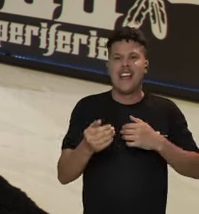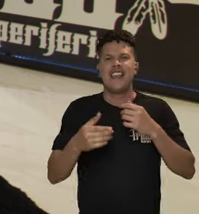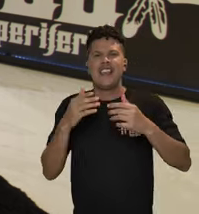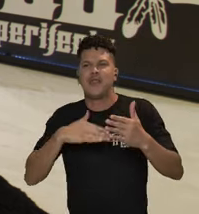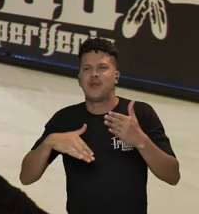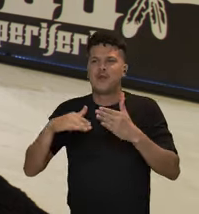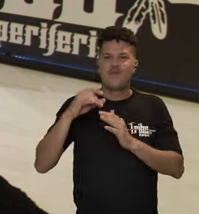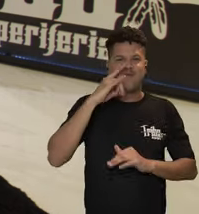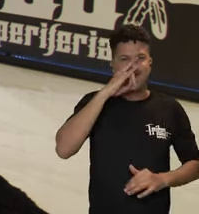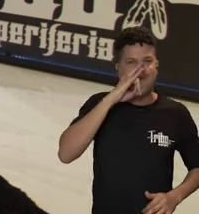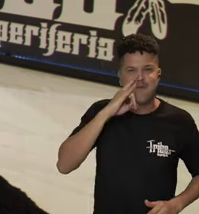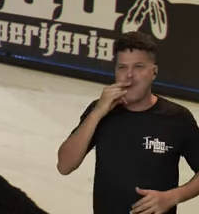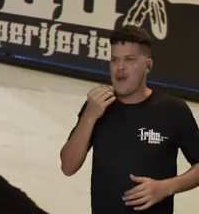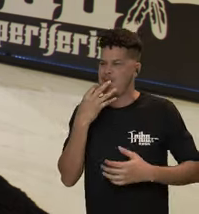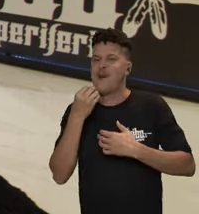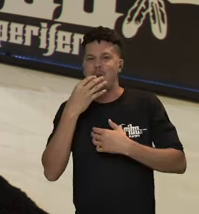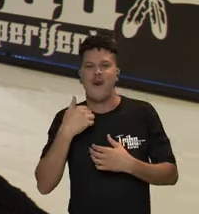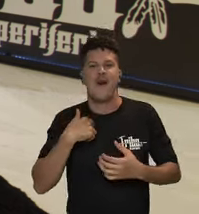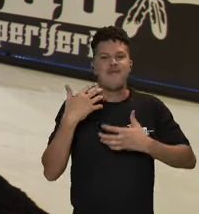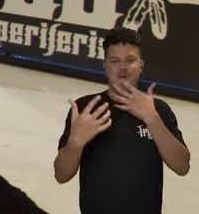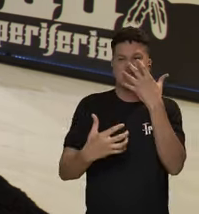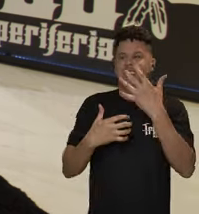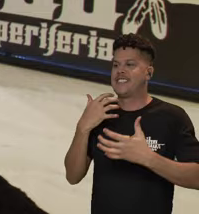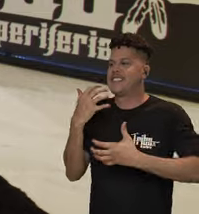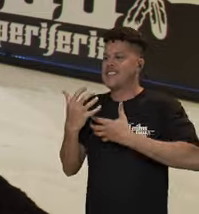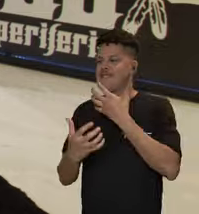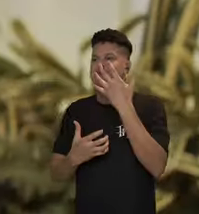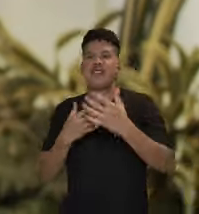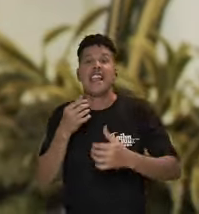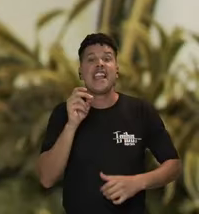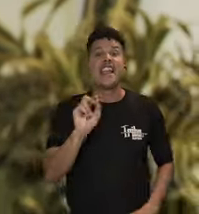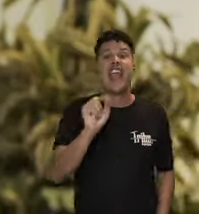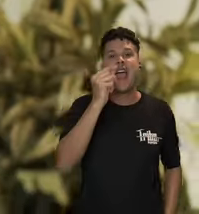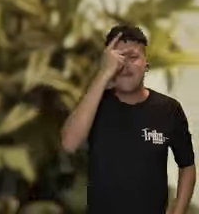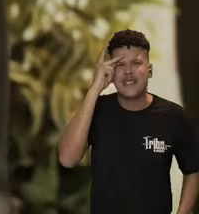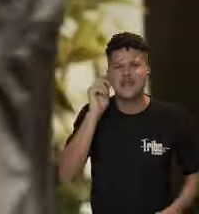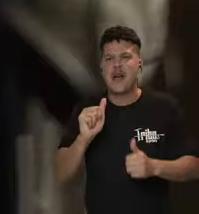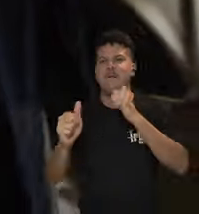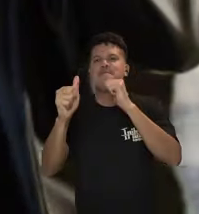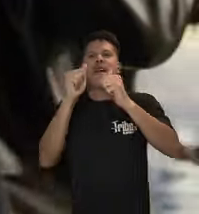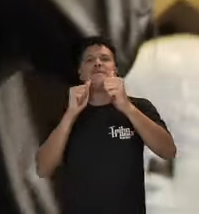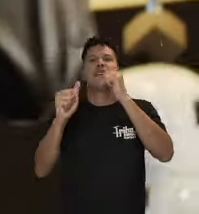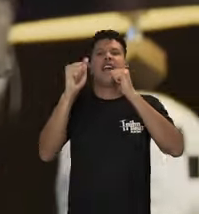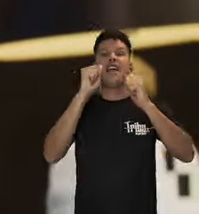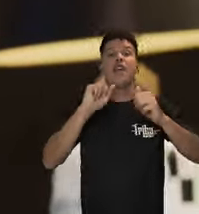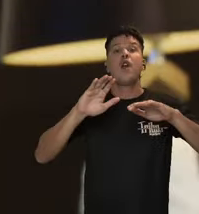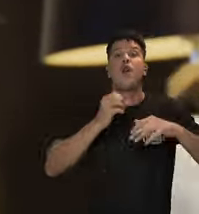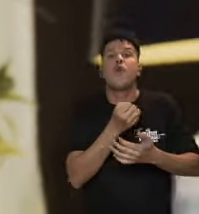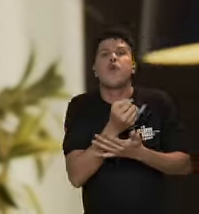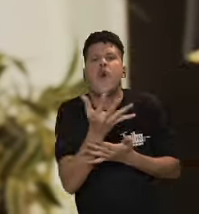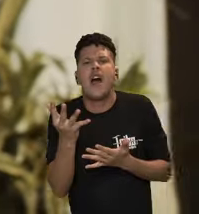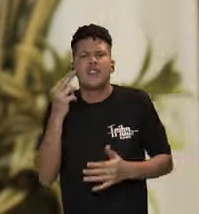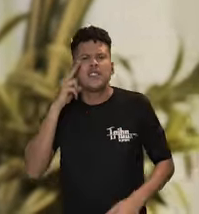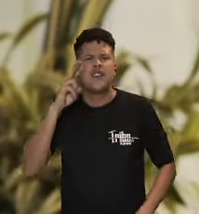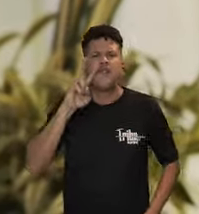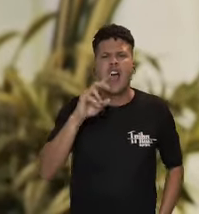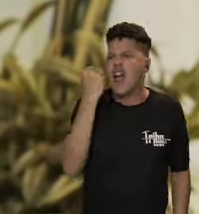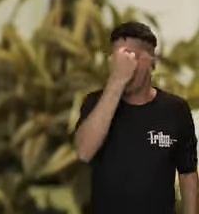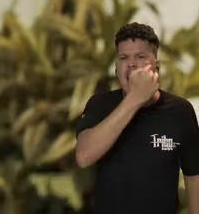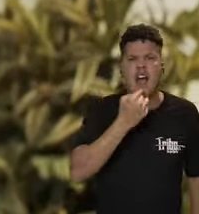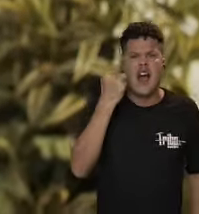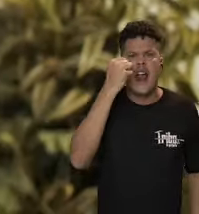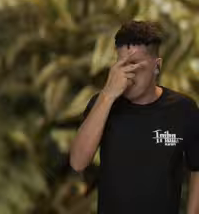nada não, aqui tá bom, toca um som. E quem não tá bebendo, bota fogo no do bom. E quantas vezes vi a cara de